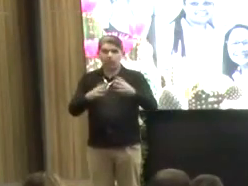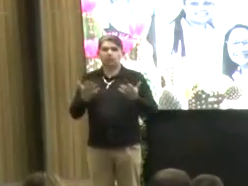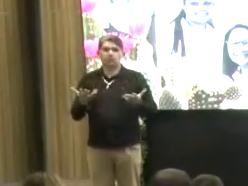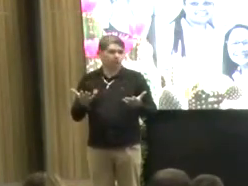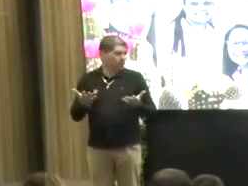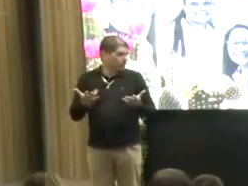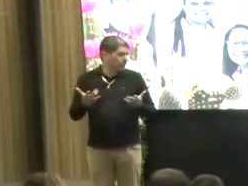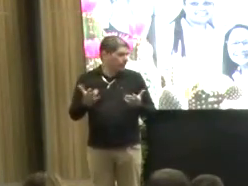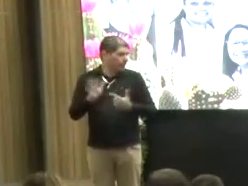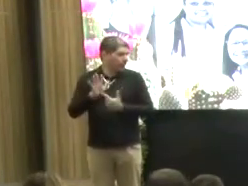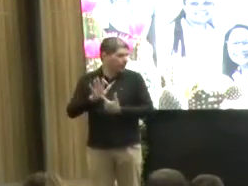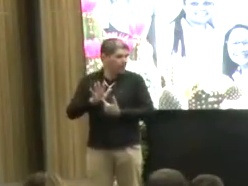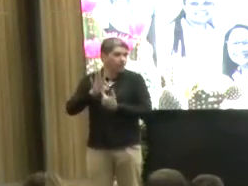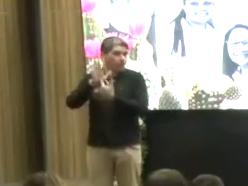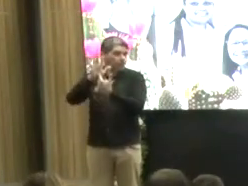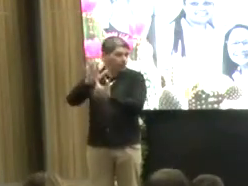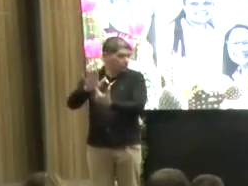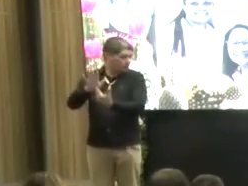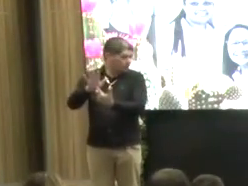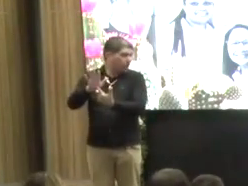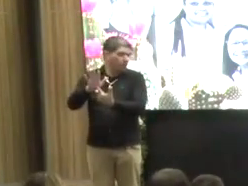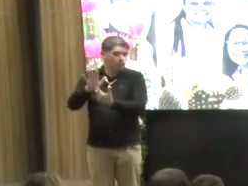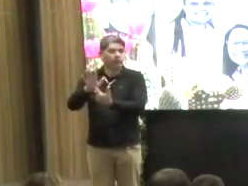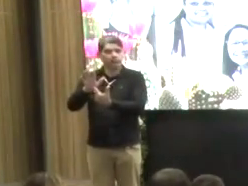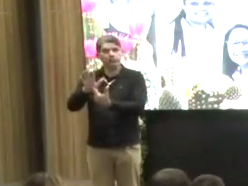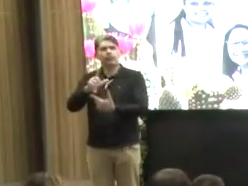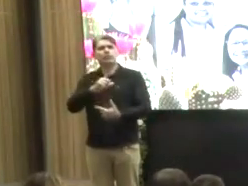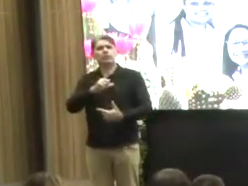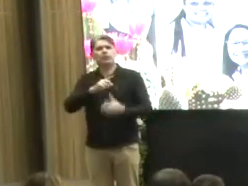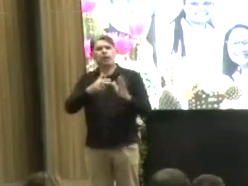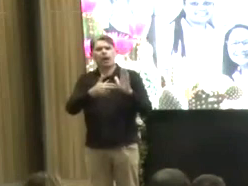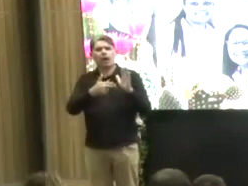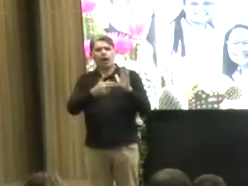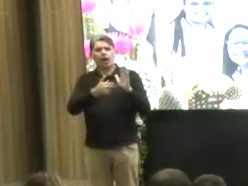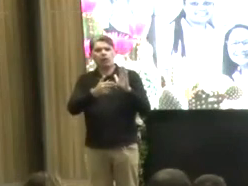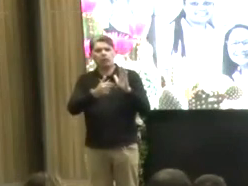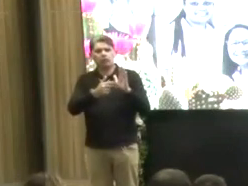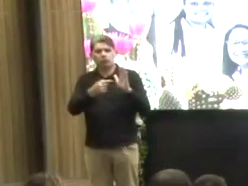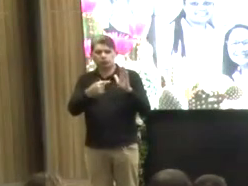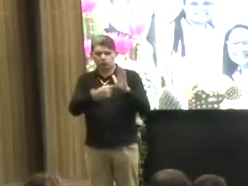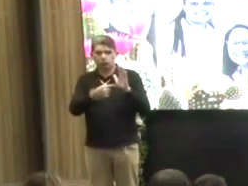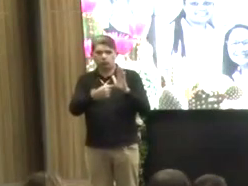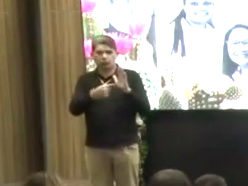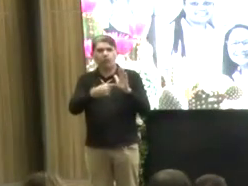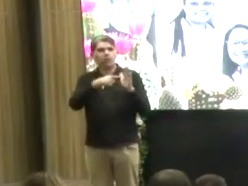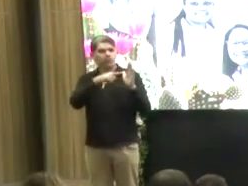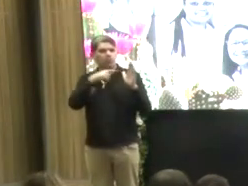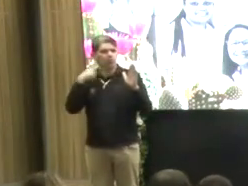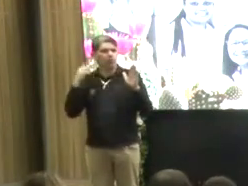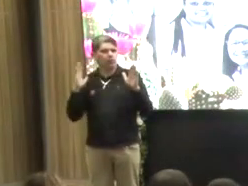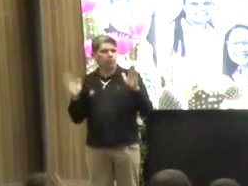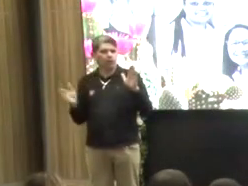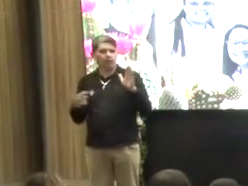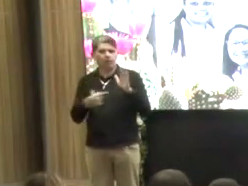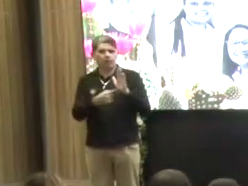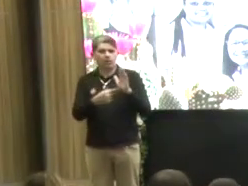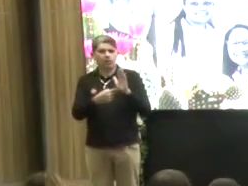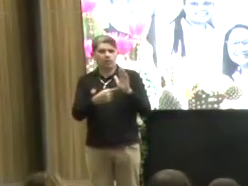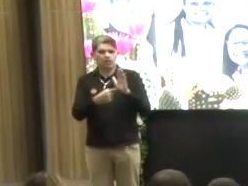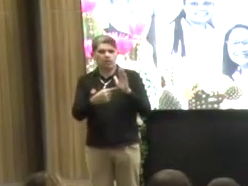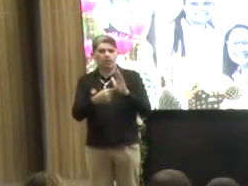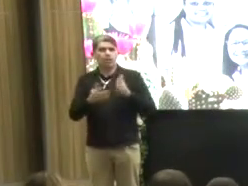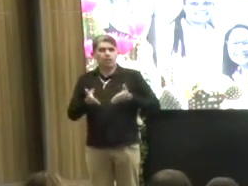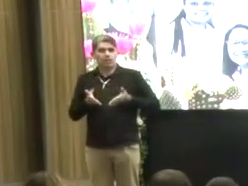pontuar... Tem uma intelectual muito interessante que já faleceu. Ela nasceu